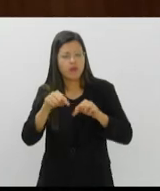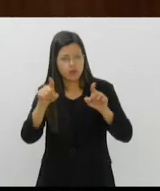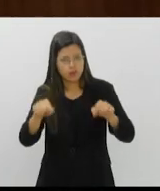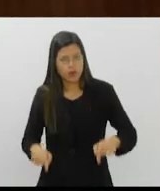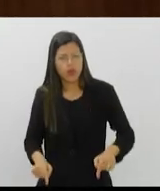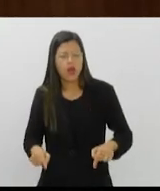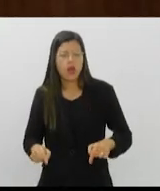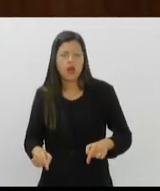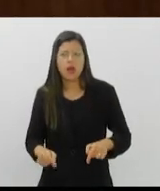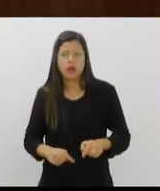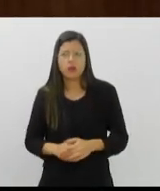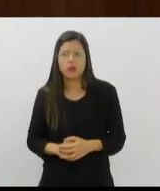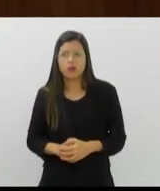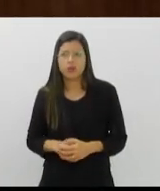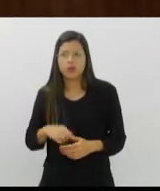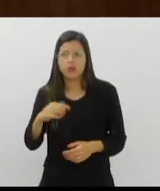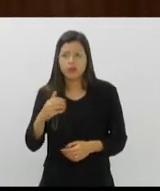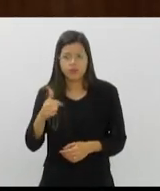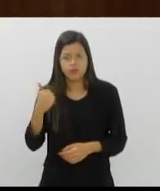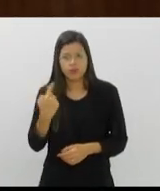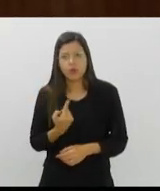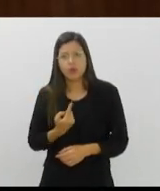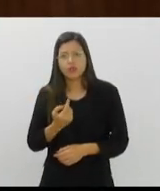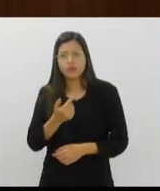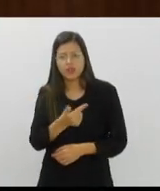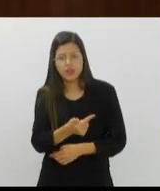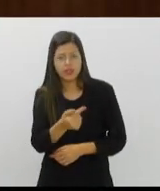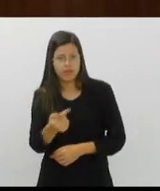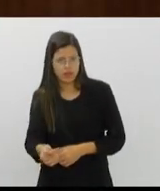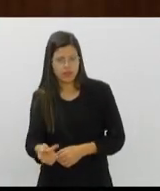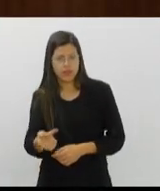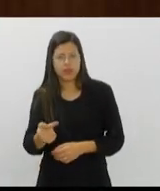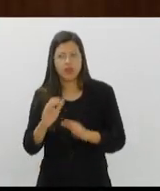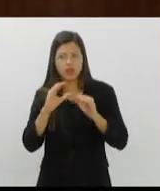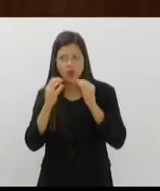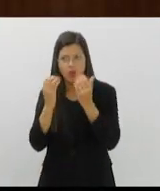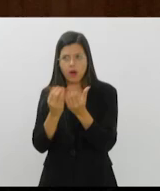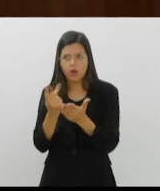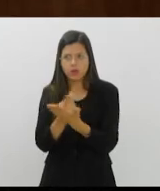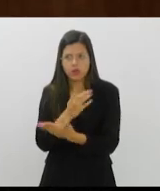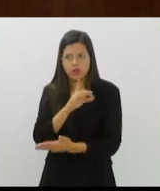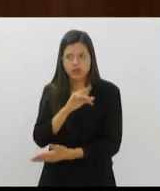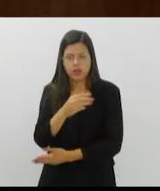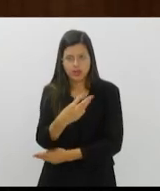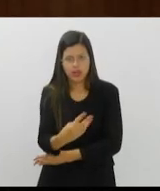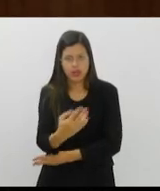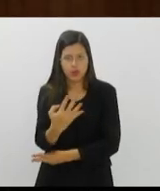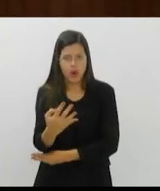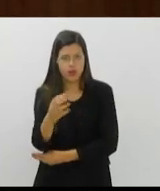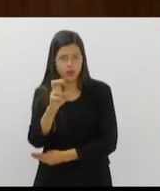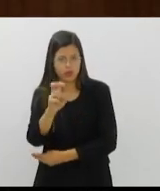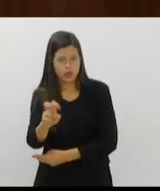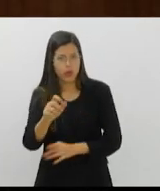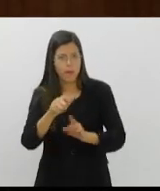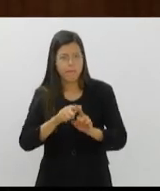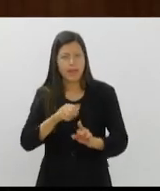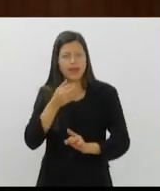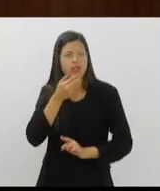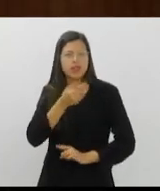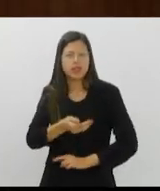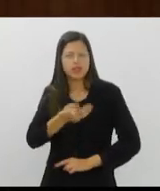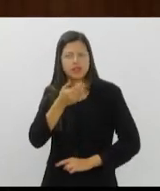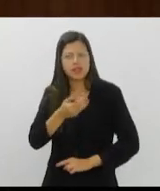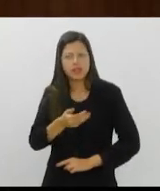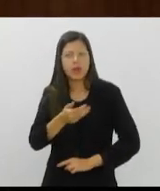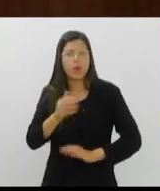aí sediando a 27ª conferência que acontecerá no dia 3, 4 e 5 de dezembro. Um